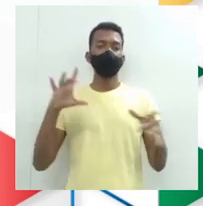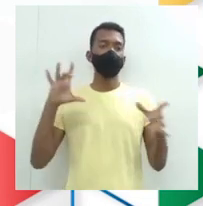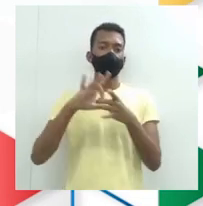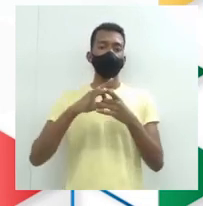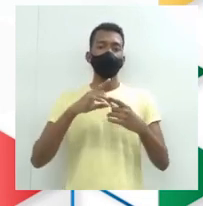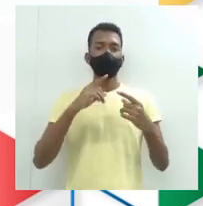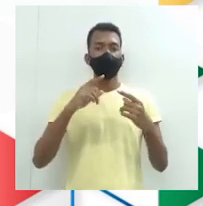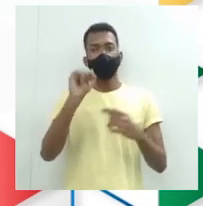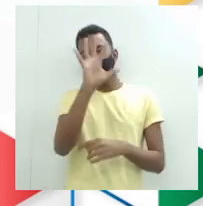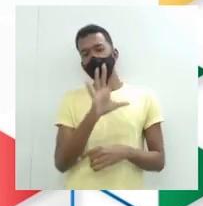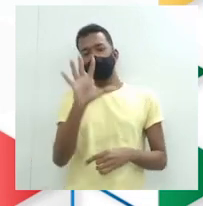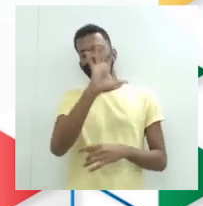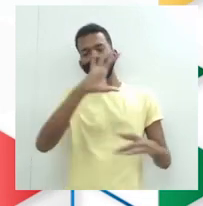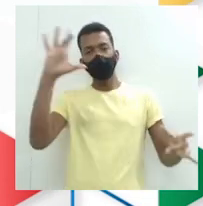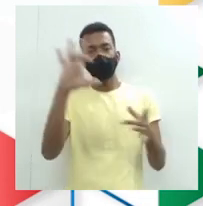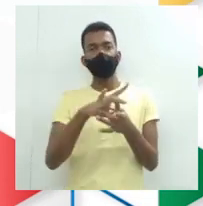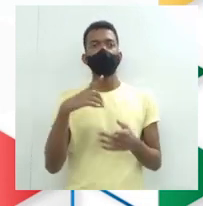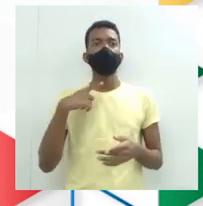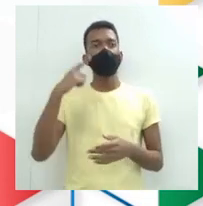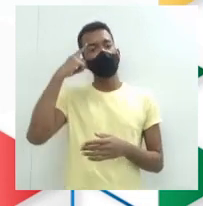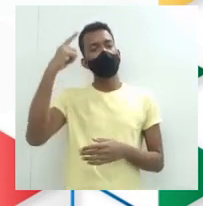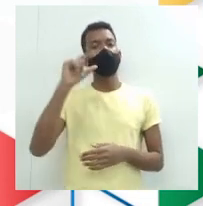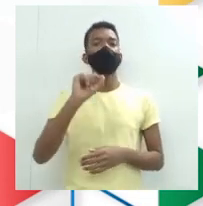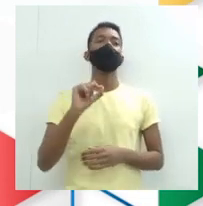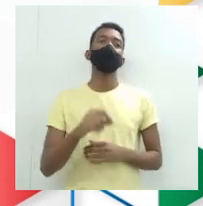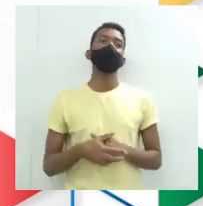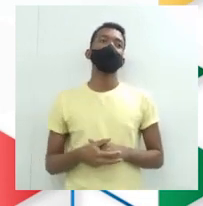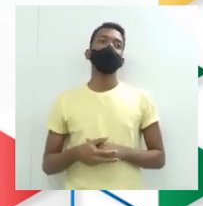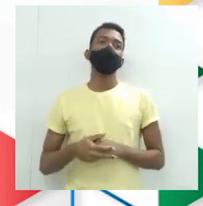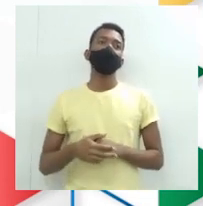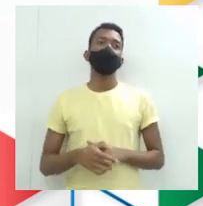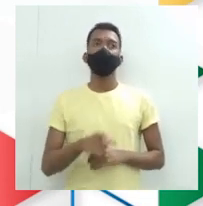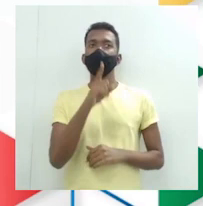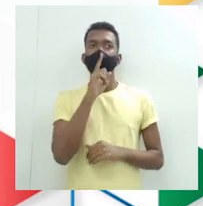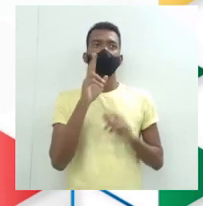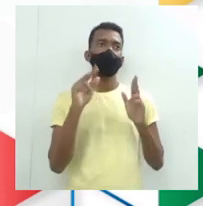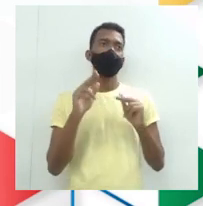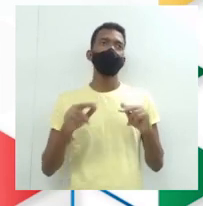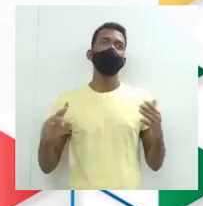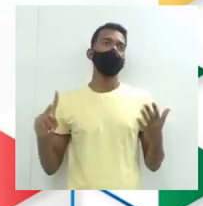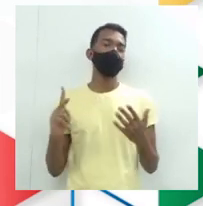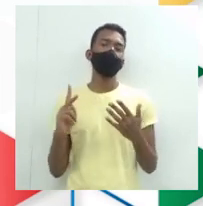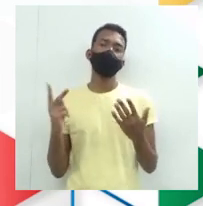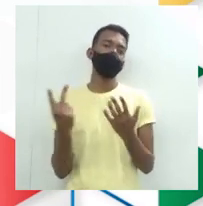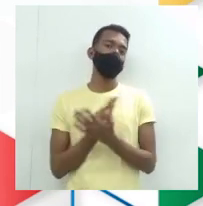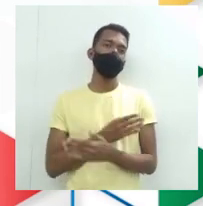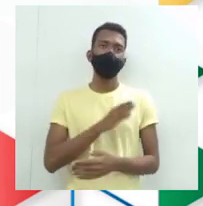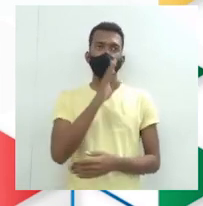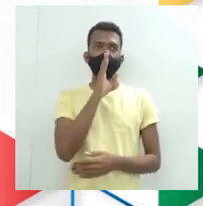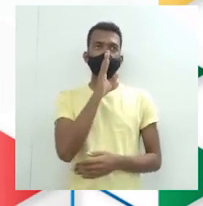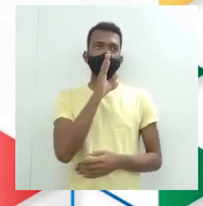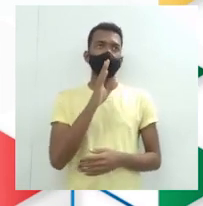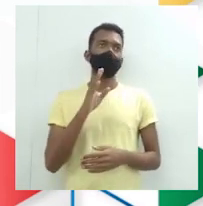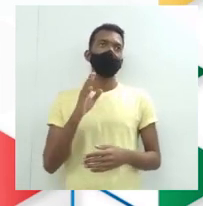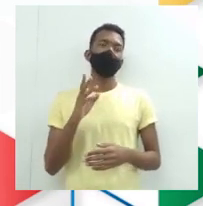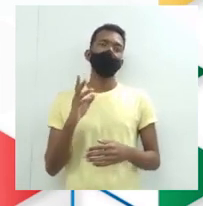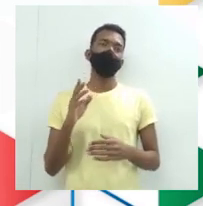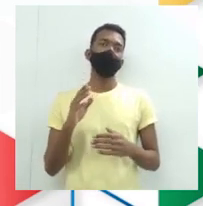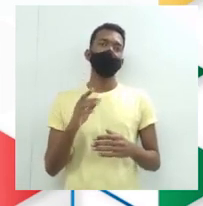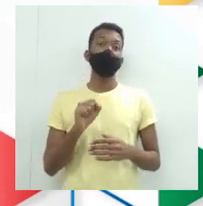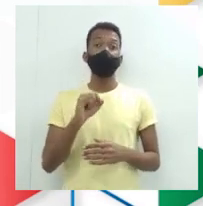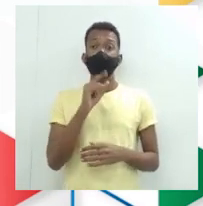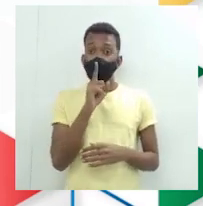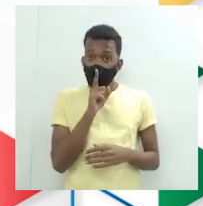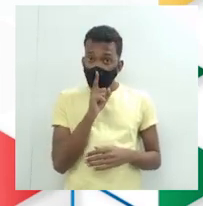sugere, a gente vai ter a seguinte ideia, né? Silence never ends the domestic violence.